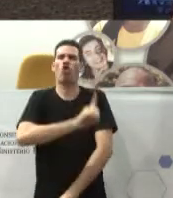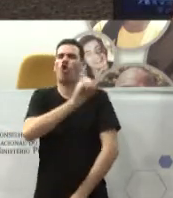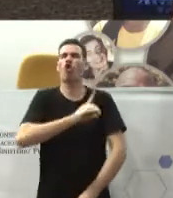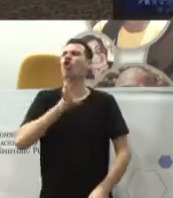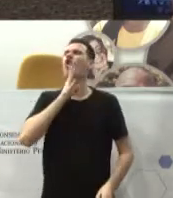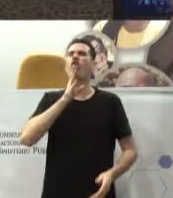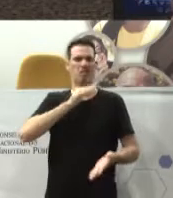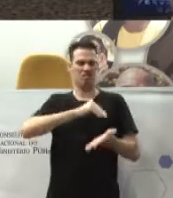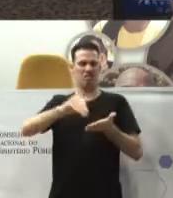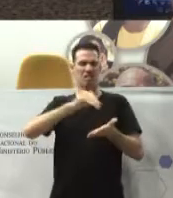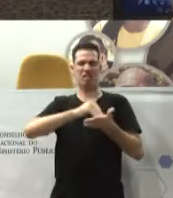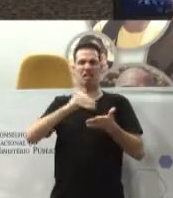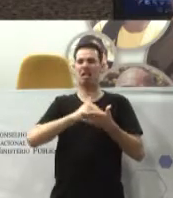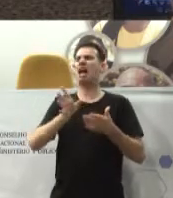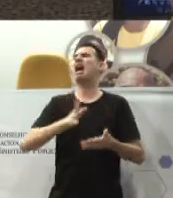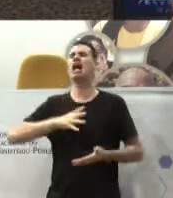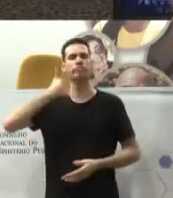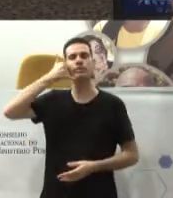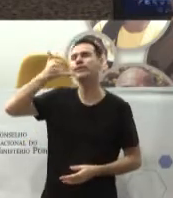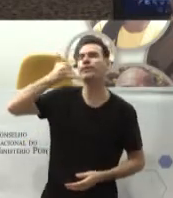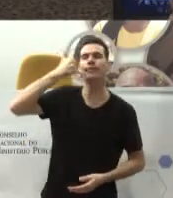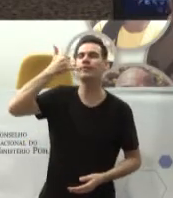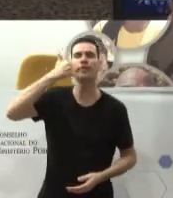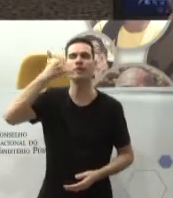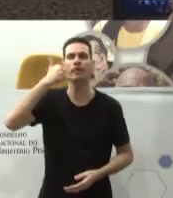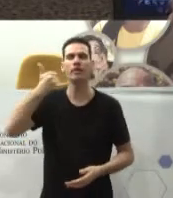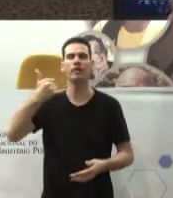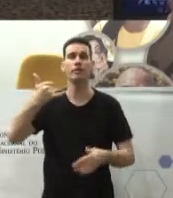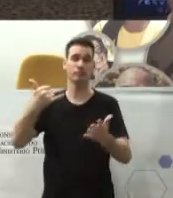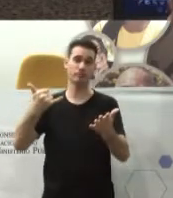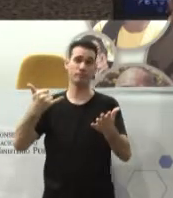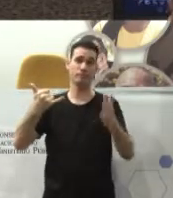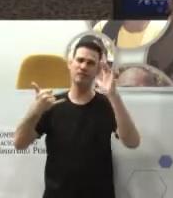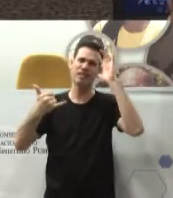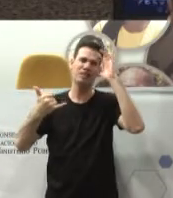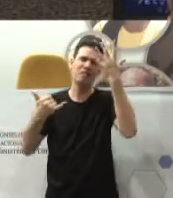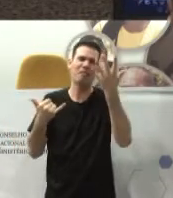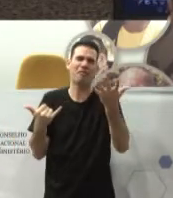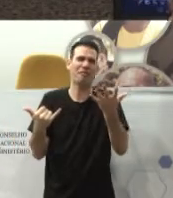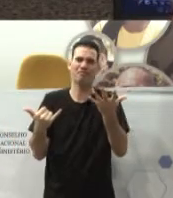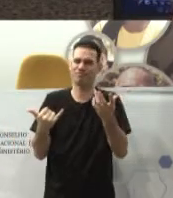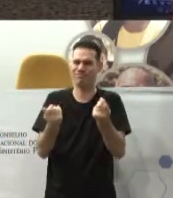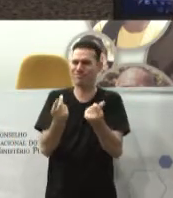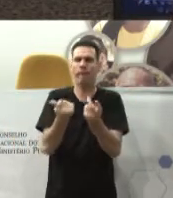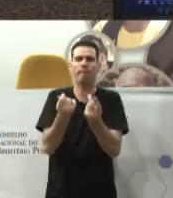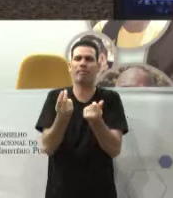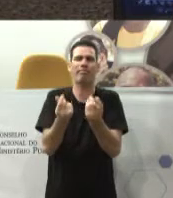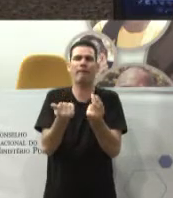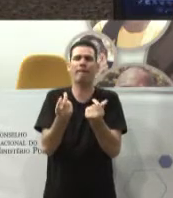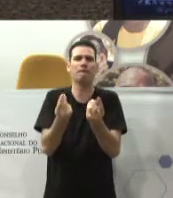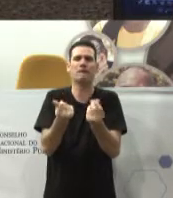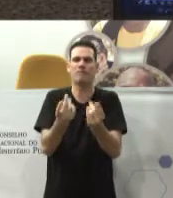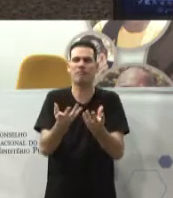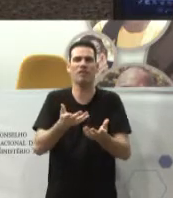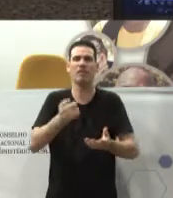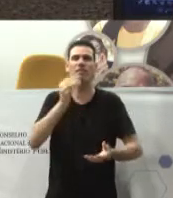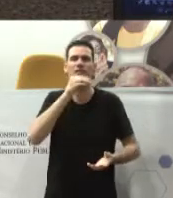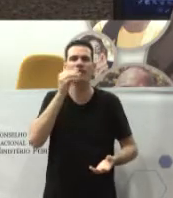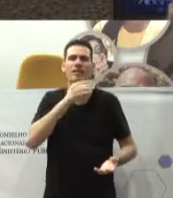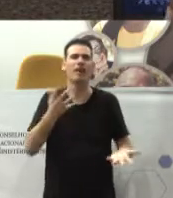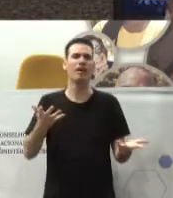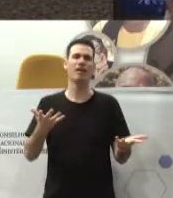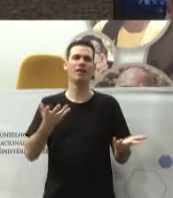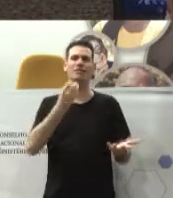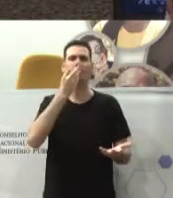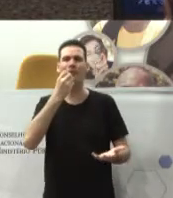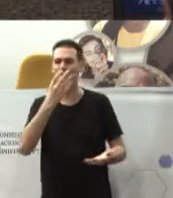regulação farmacêutica a pessoa, eu ligo para ela. Isso é solução quiosque. A solução quiosque não se presta